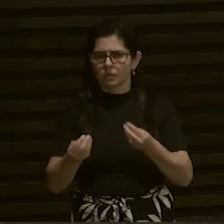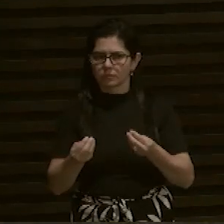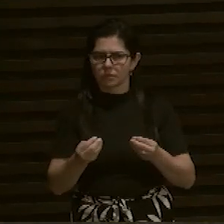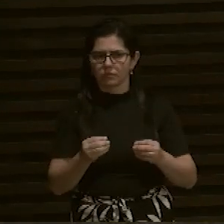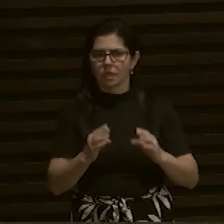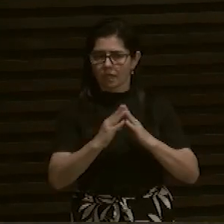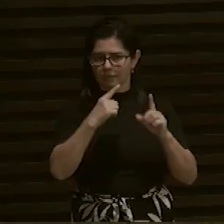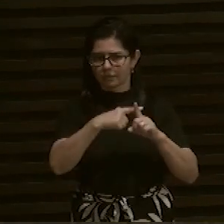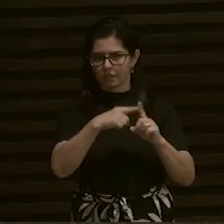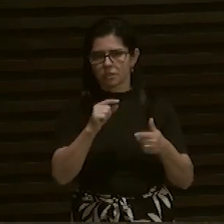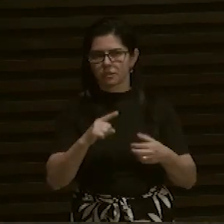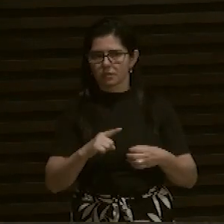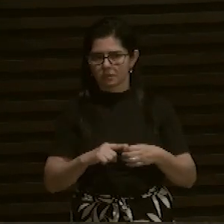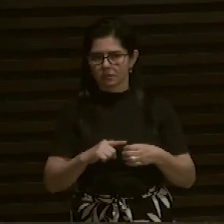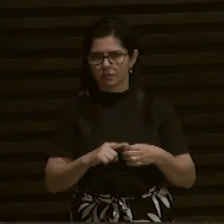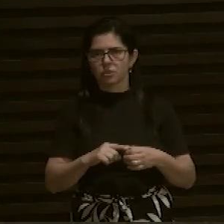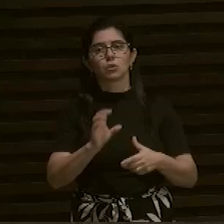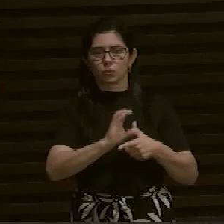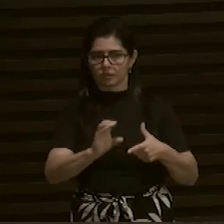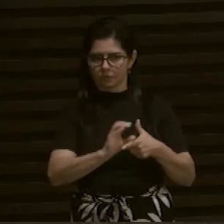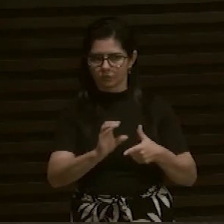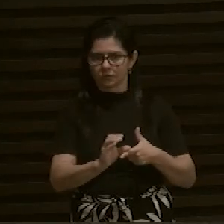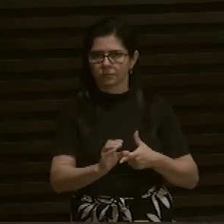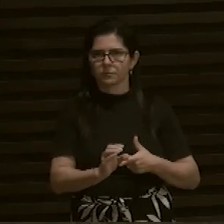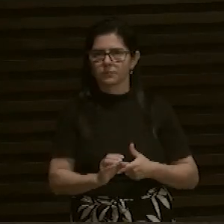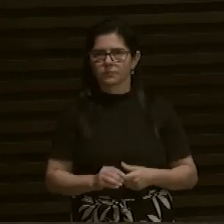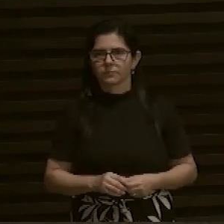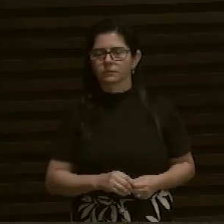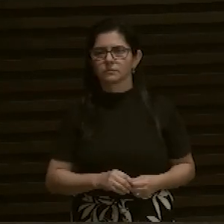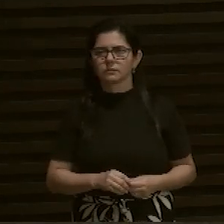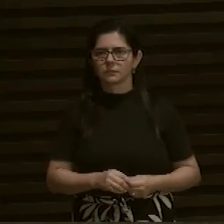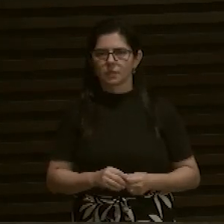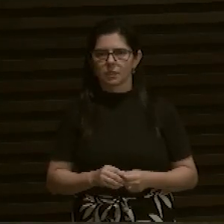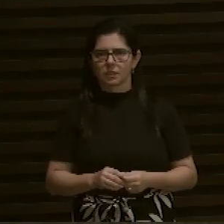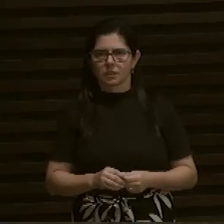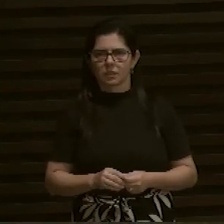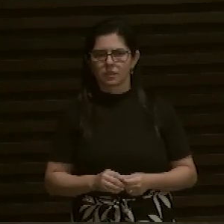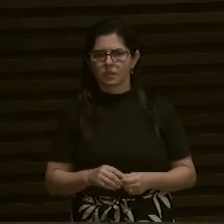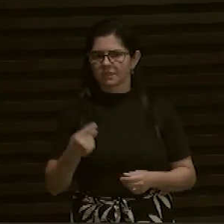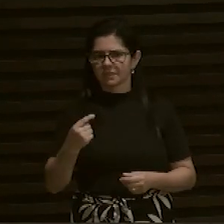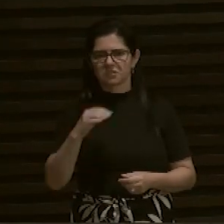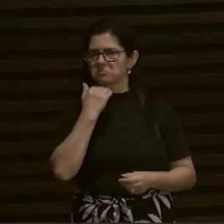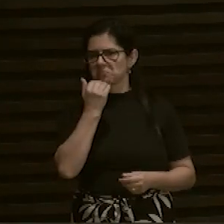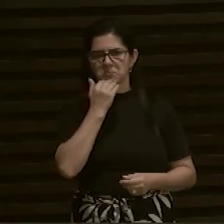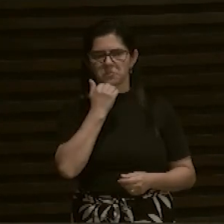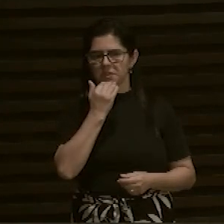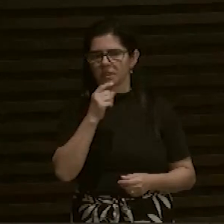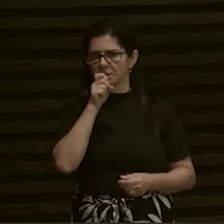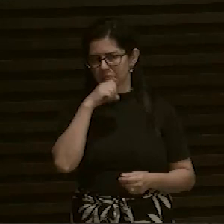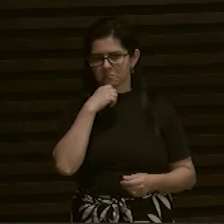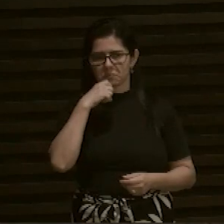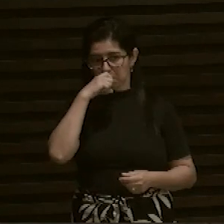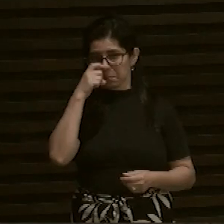Vemos pistas para isso em 1 Coríntios 4, 6b. Vamos ler junto? Assim, ninguém se orgulha a favor de um